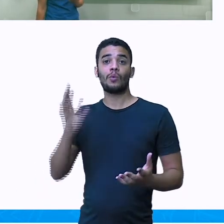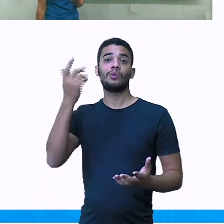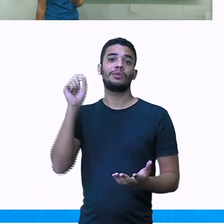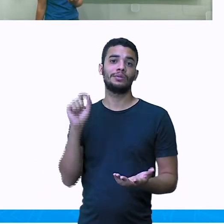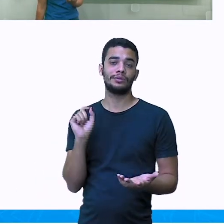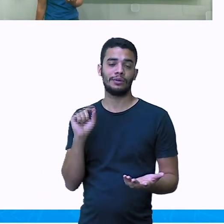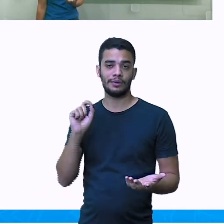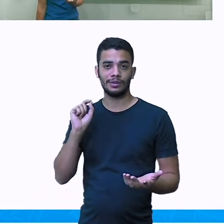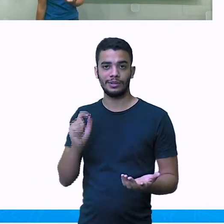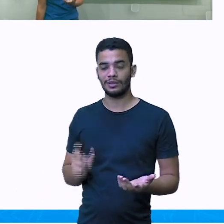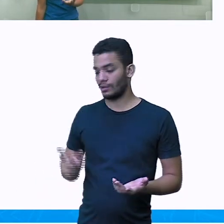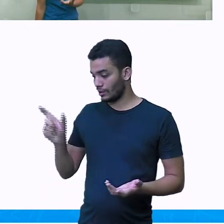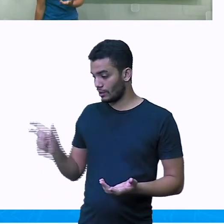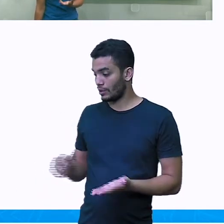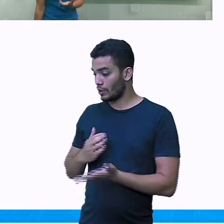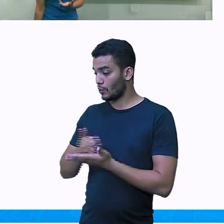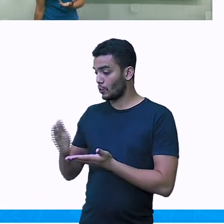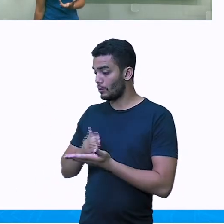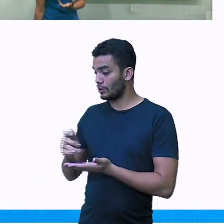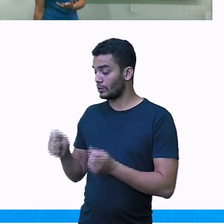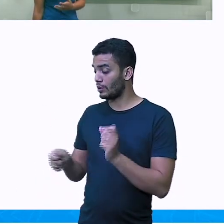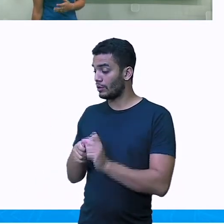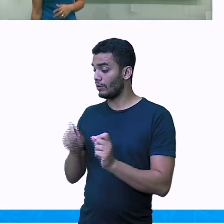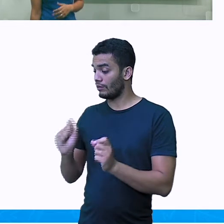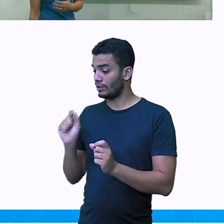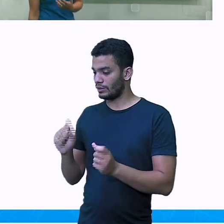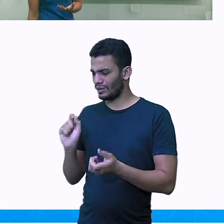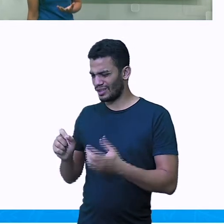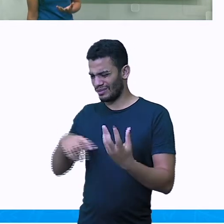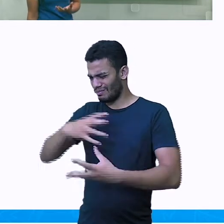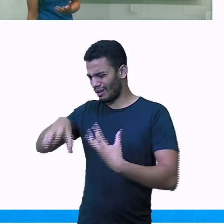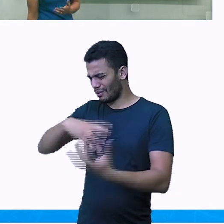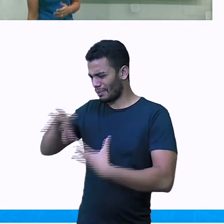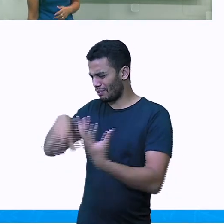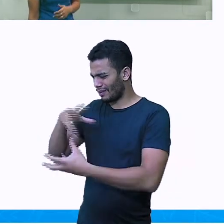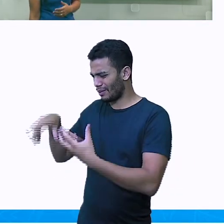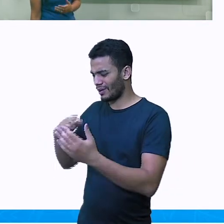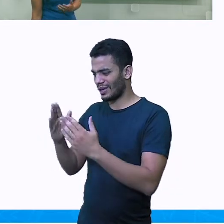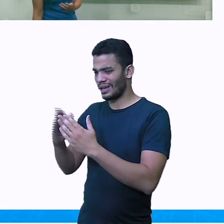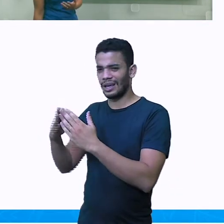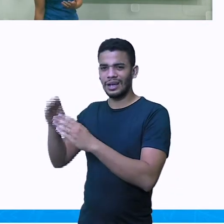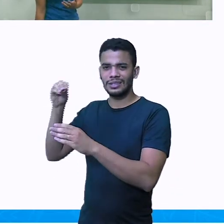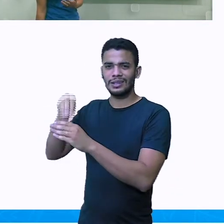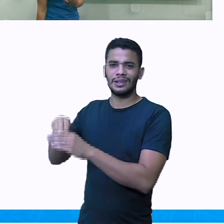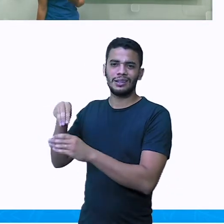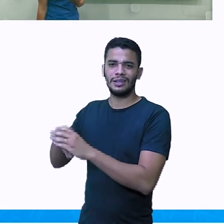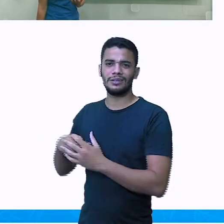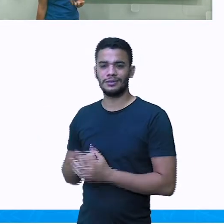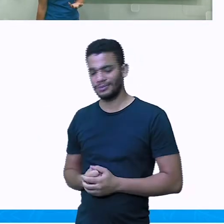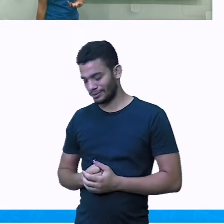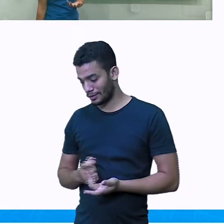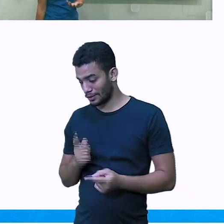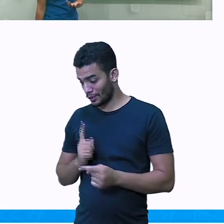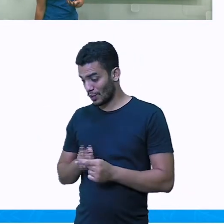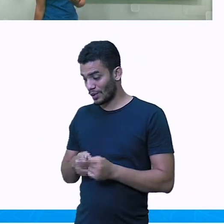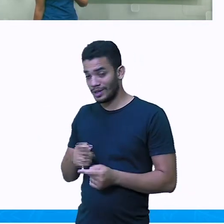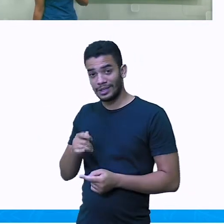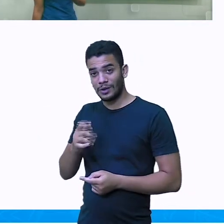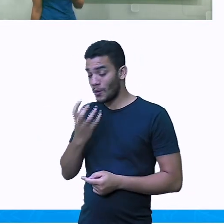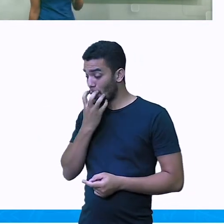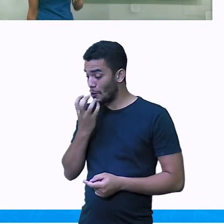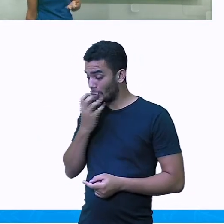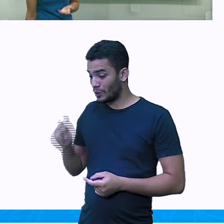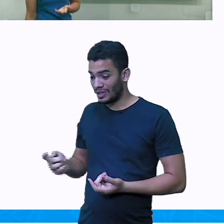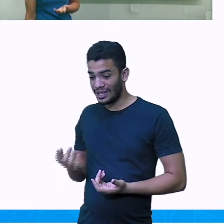confusão do que um companheiro de brincadeiras. Para começar, o bichinho mastiga tudo